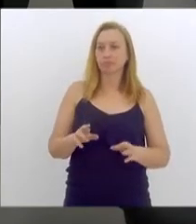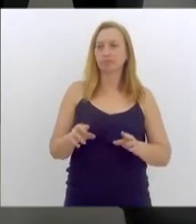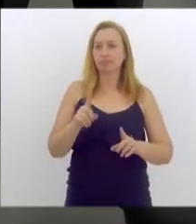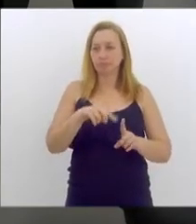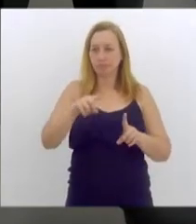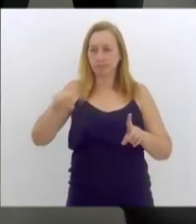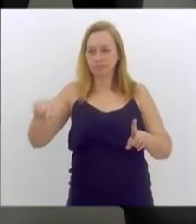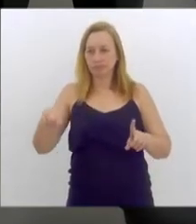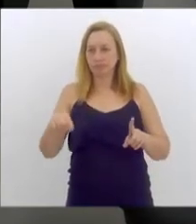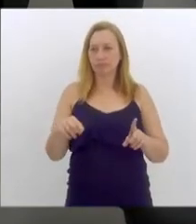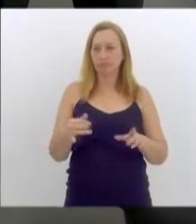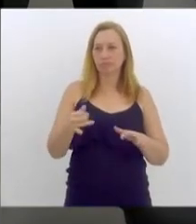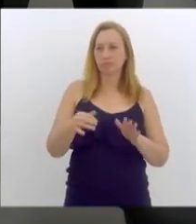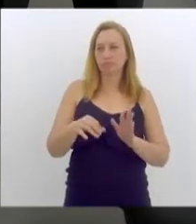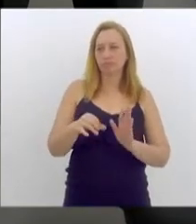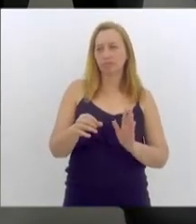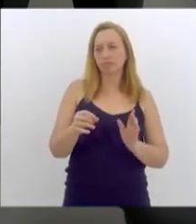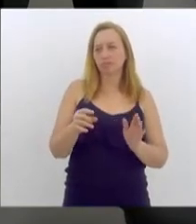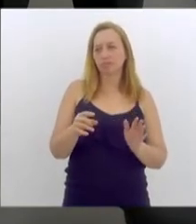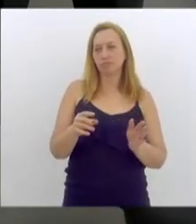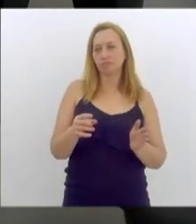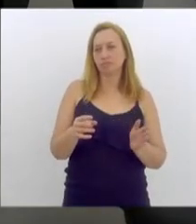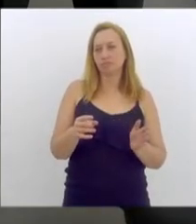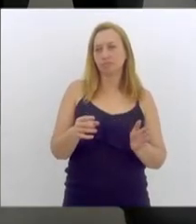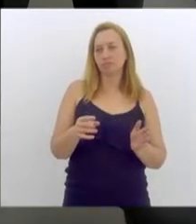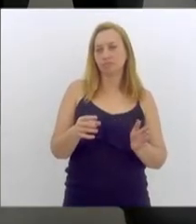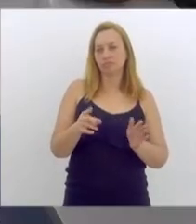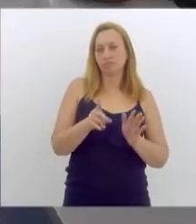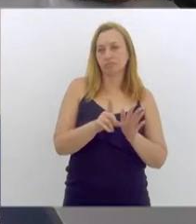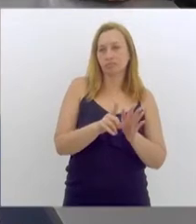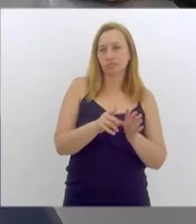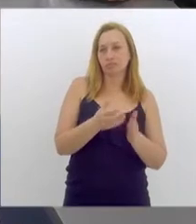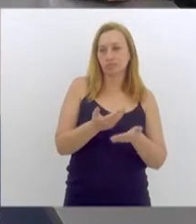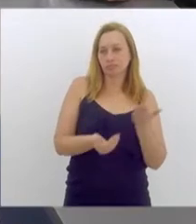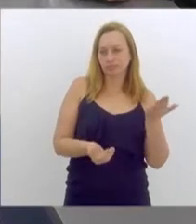Acho que no slide da frente tem essa